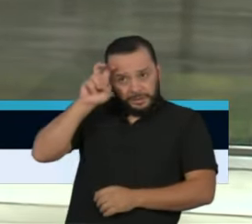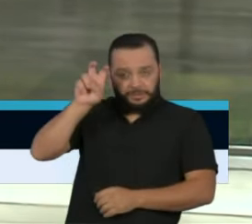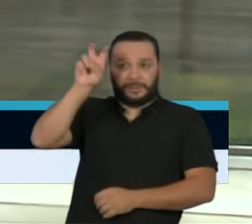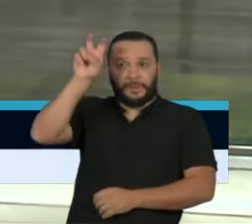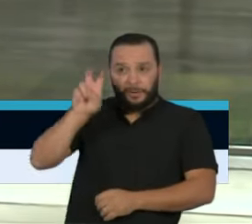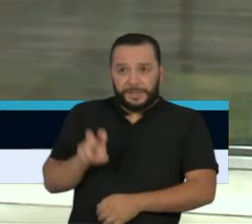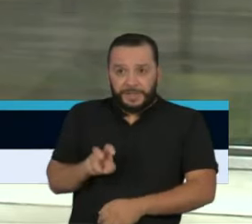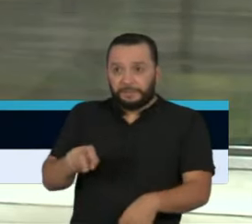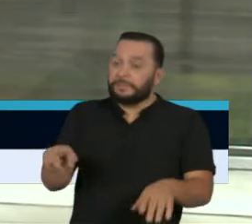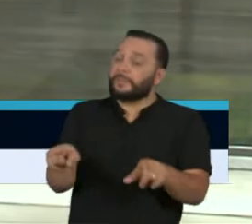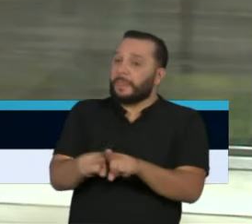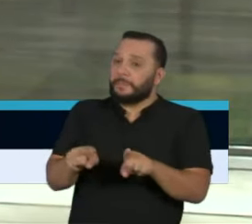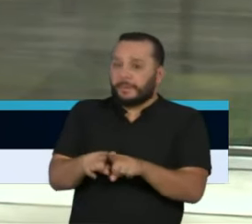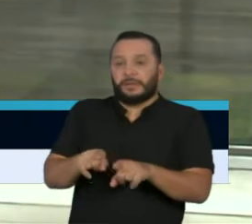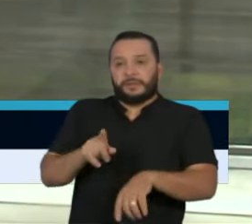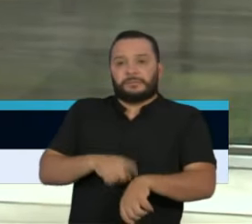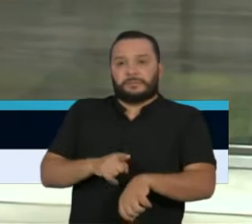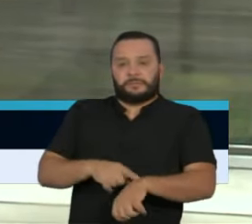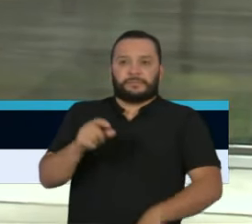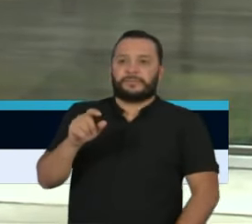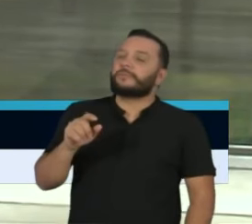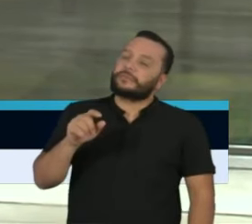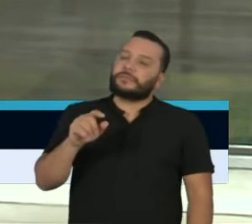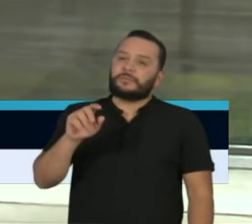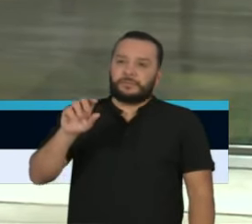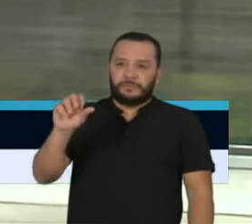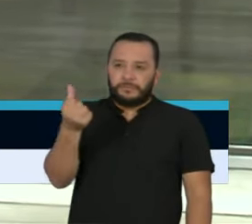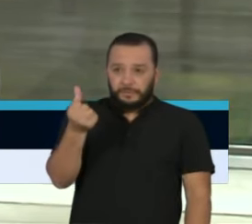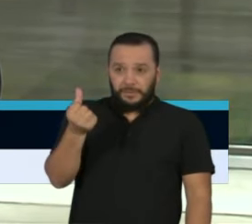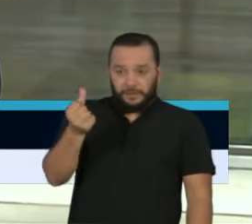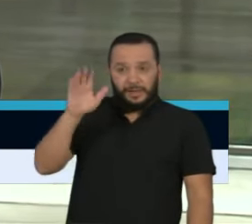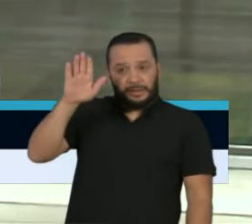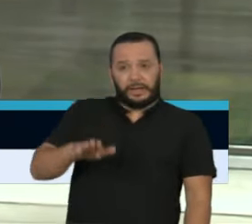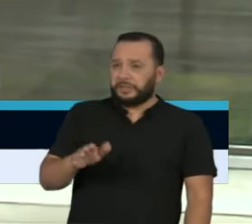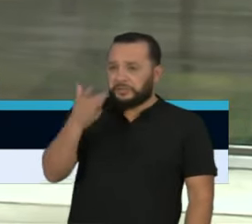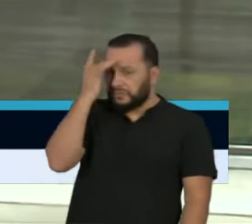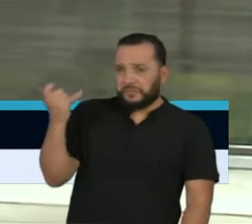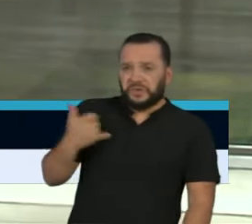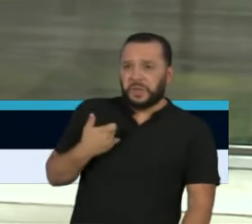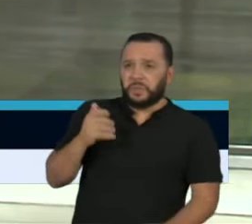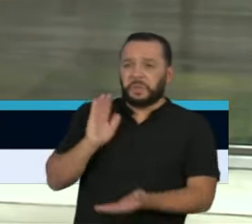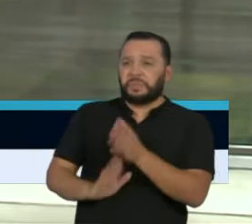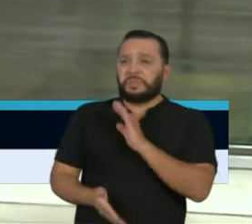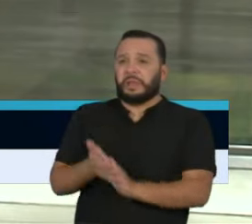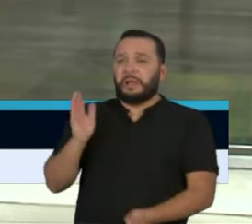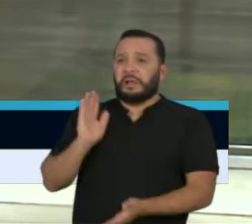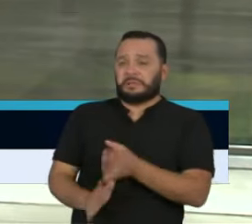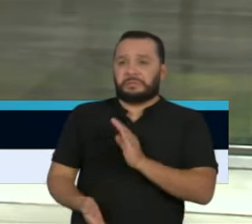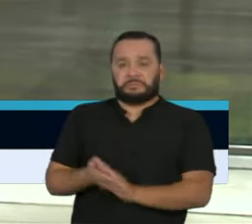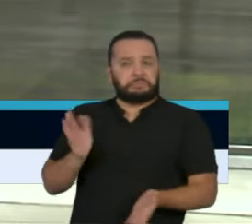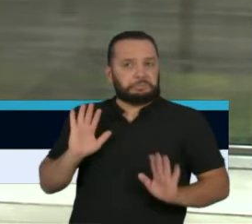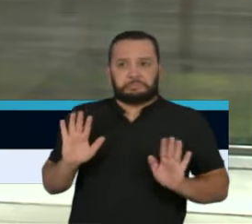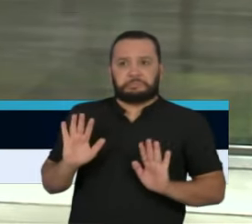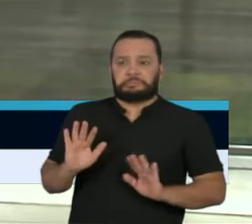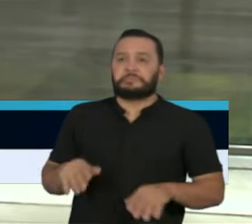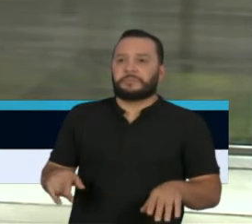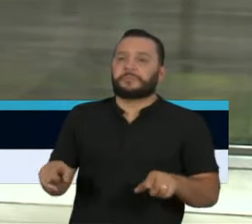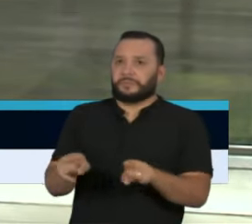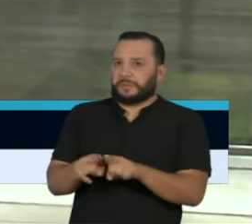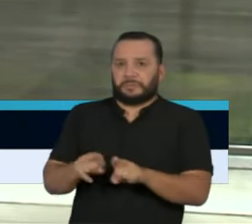ela acontece às 18 horas aqui no Palácio dos Bandeirantes. Não tenho notícias a esse respeito, portanto, não posso